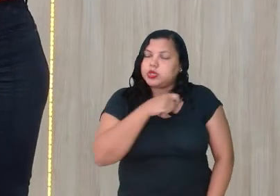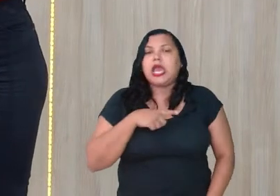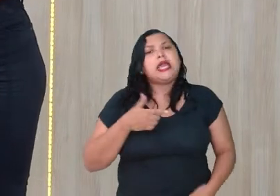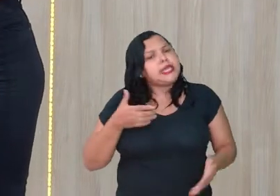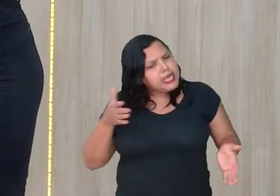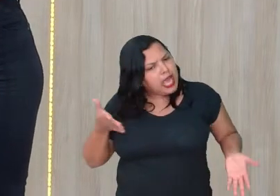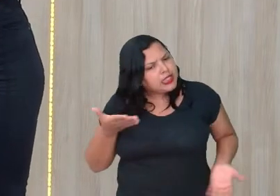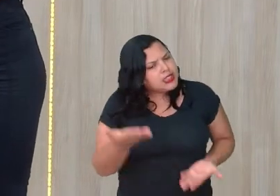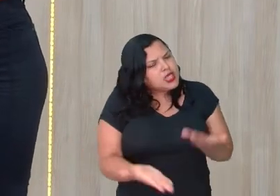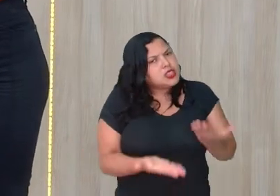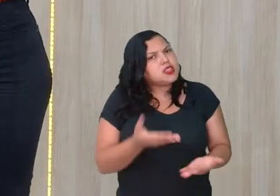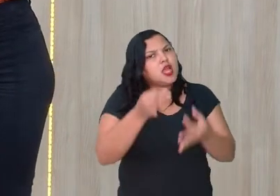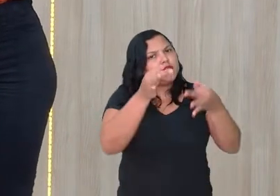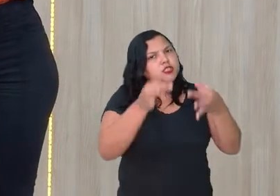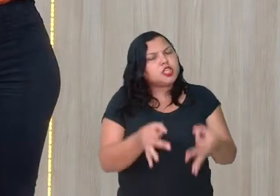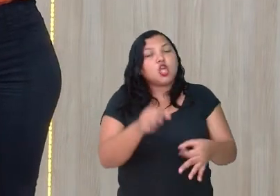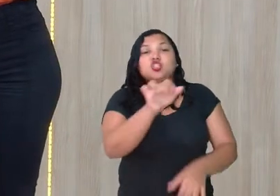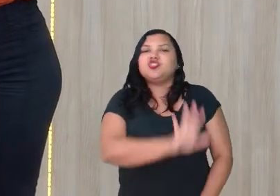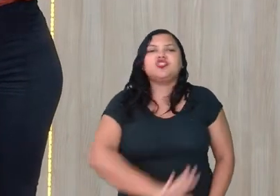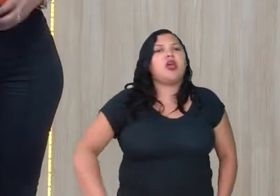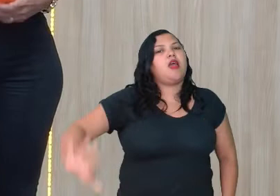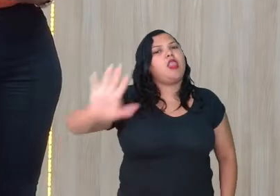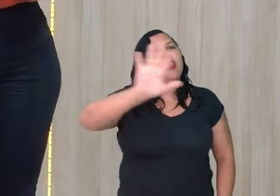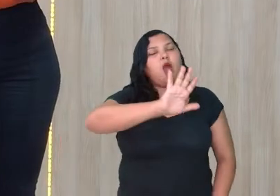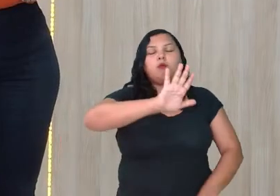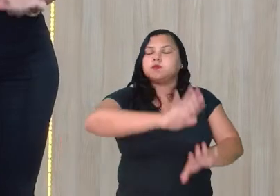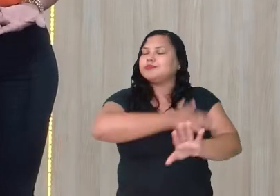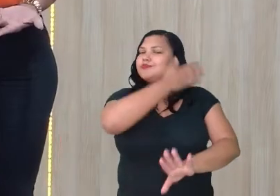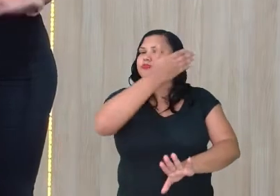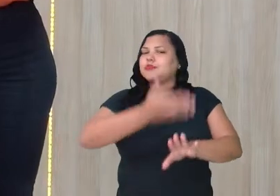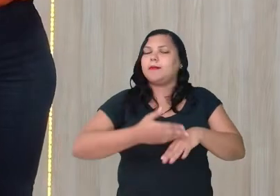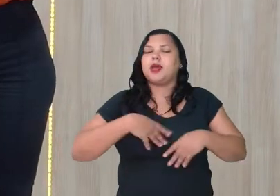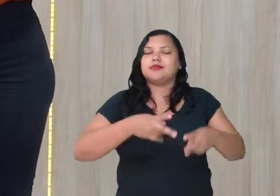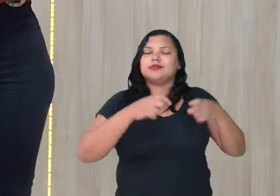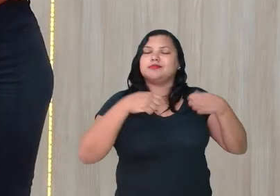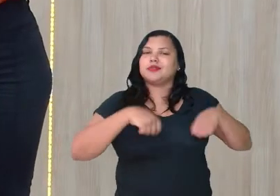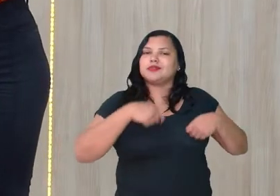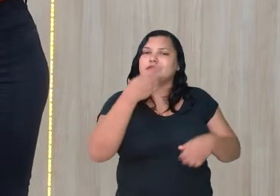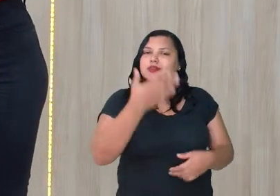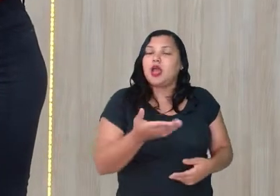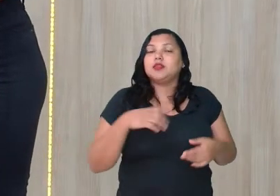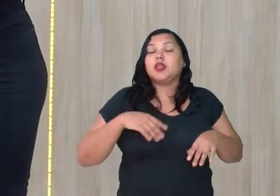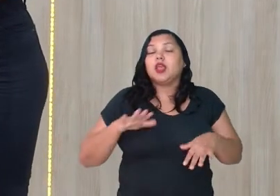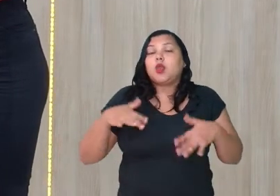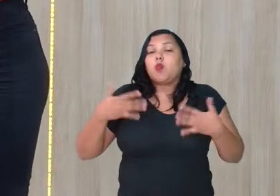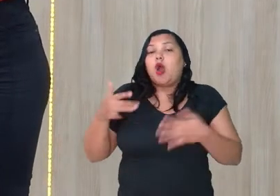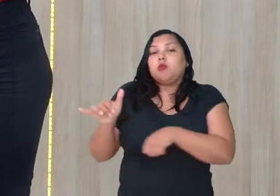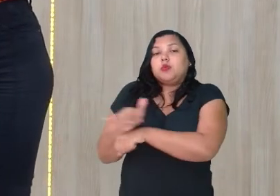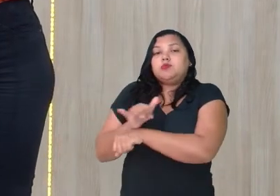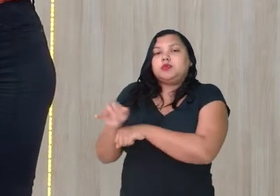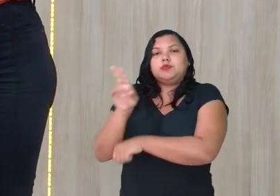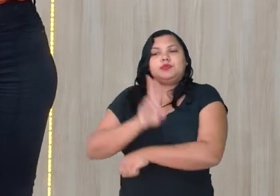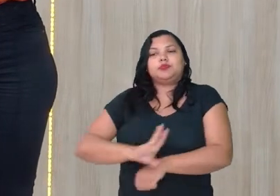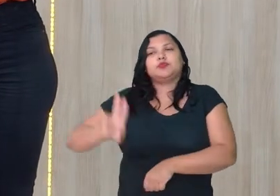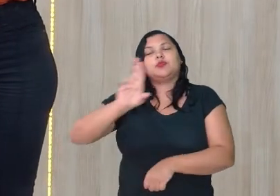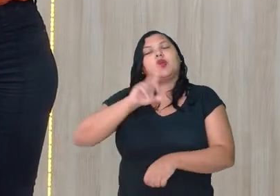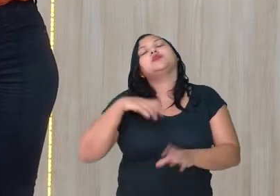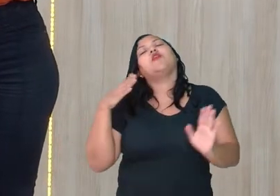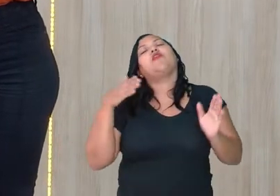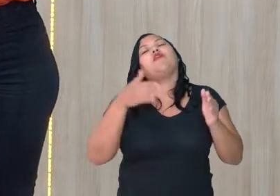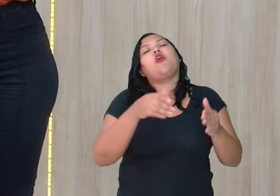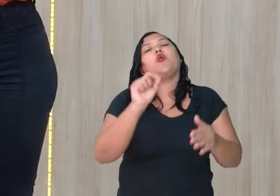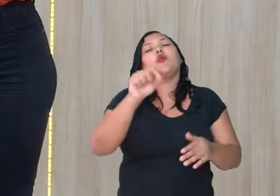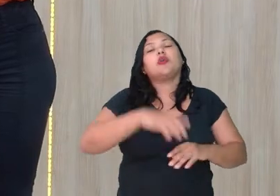de integralidade, a gente está falando de perceber necessidades e de perceber possibilidades. E isso se refere